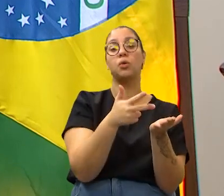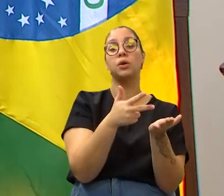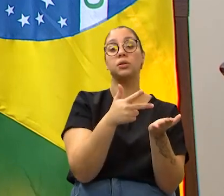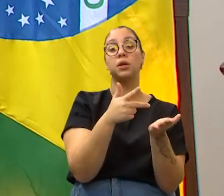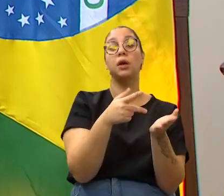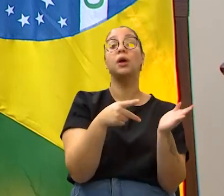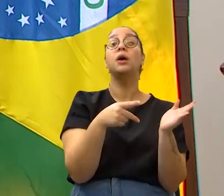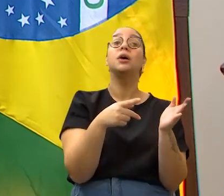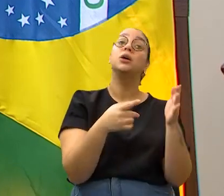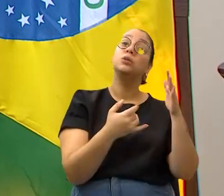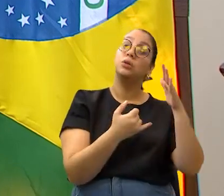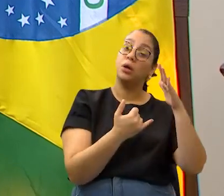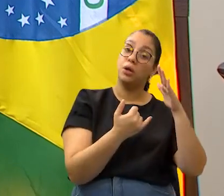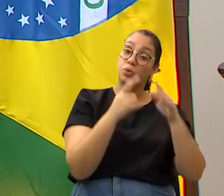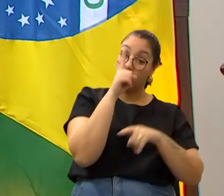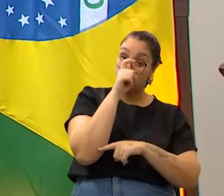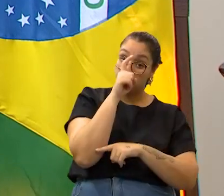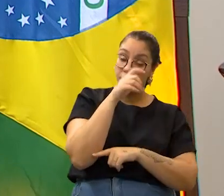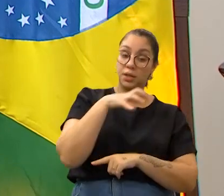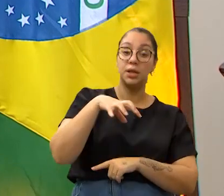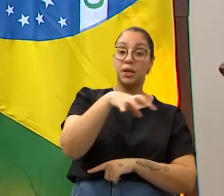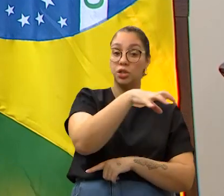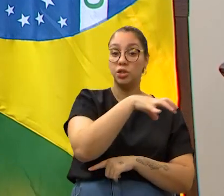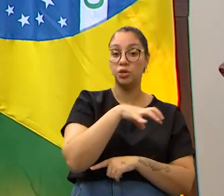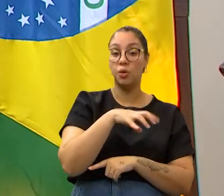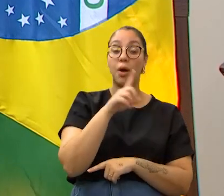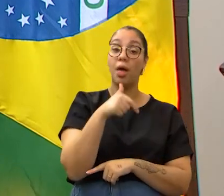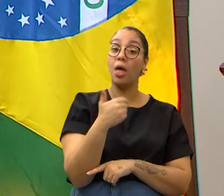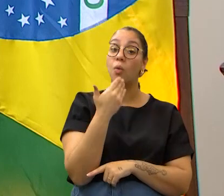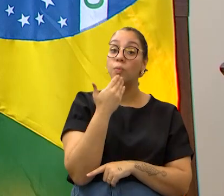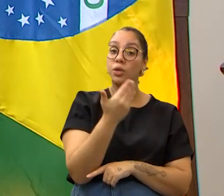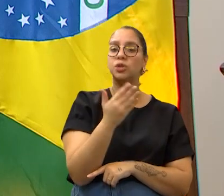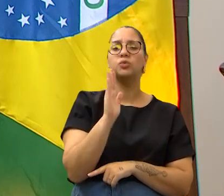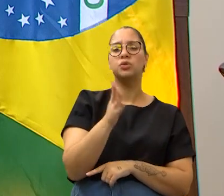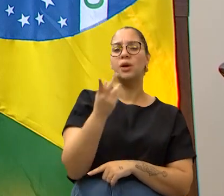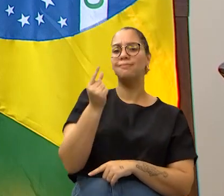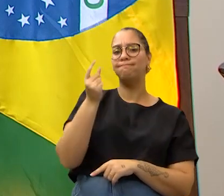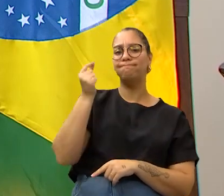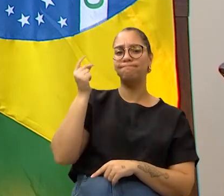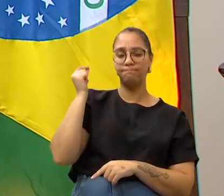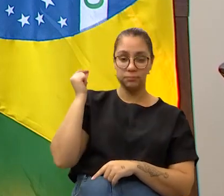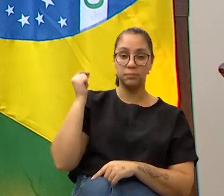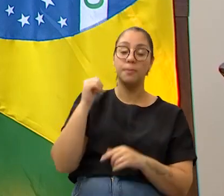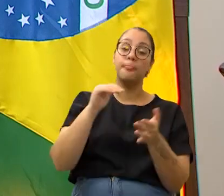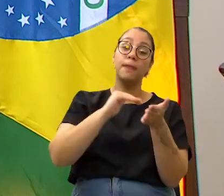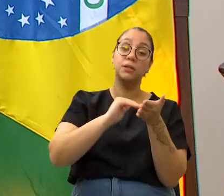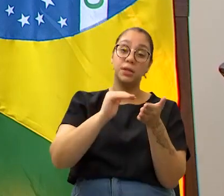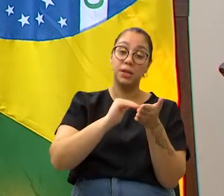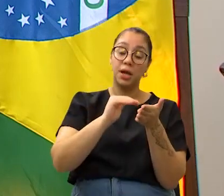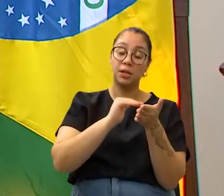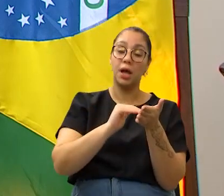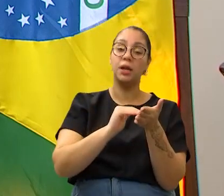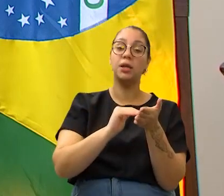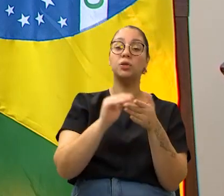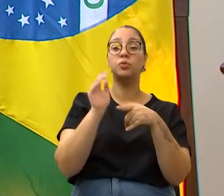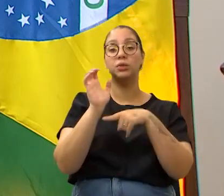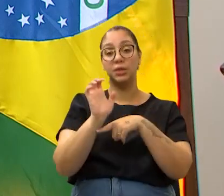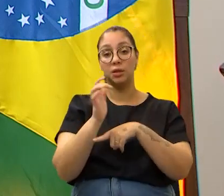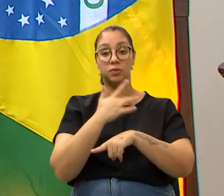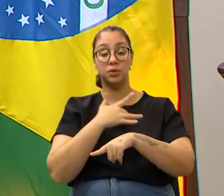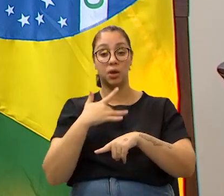nos hospitais da nossa região. Isso é uma reivindicação antiga. A Secretaria de Estado de Saúde já